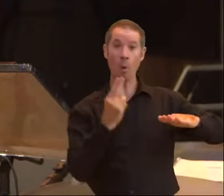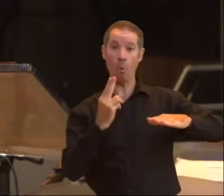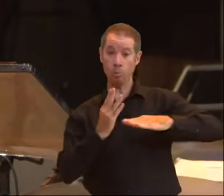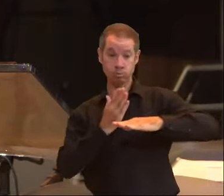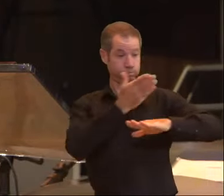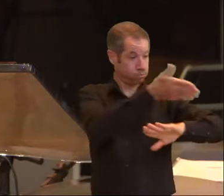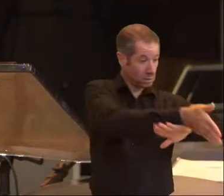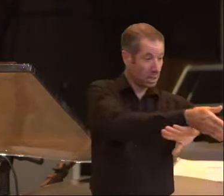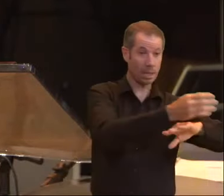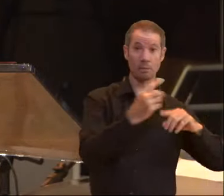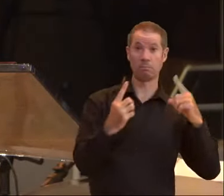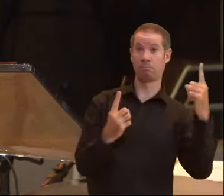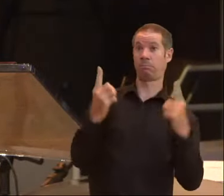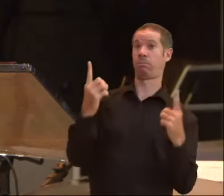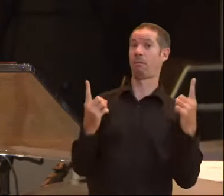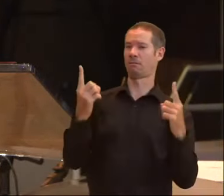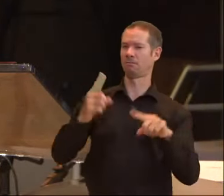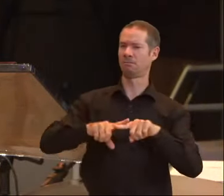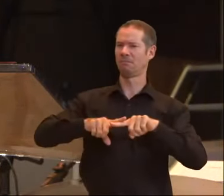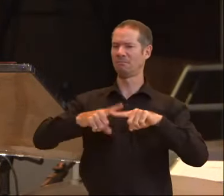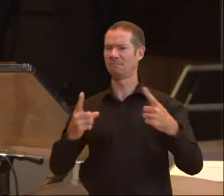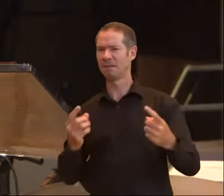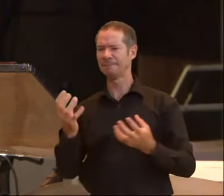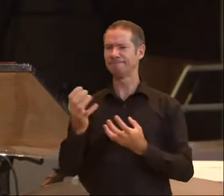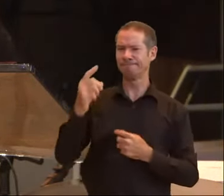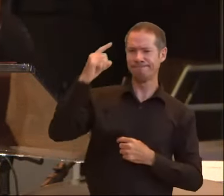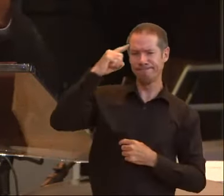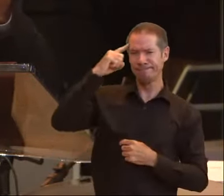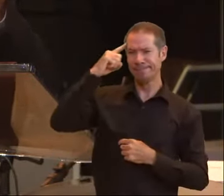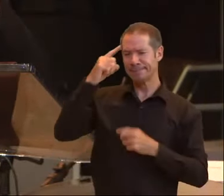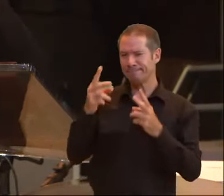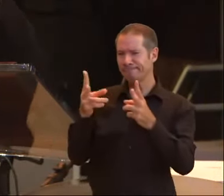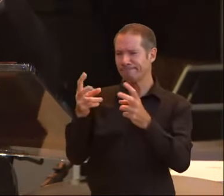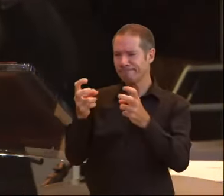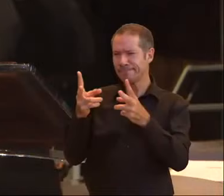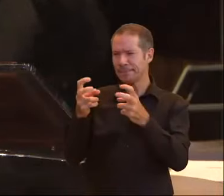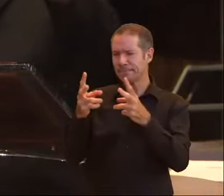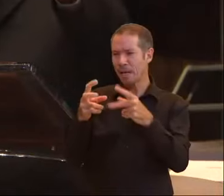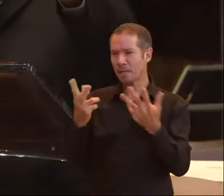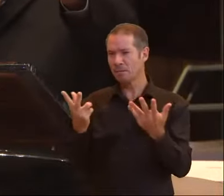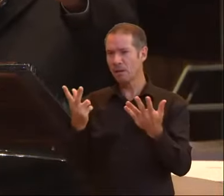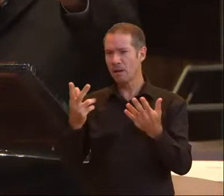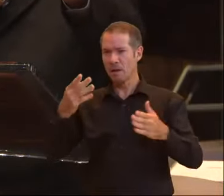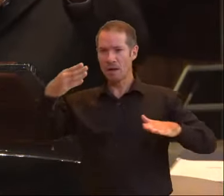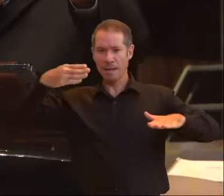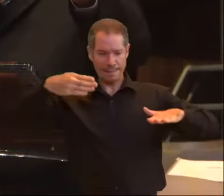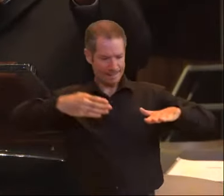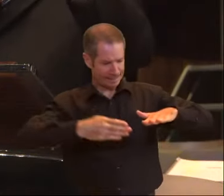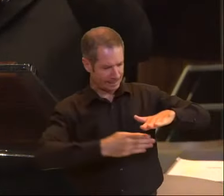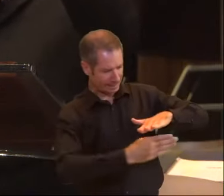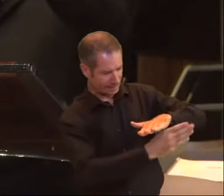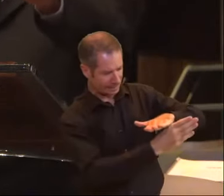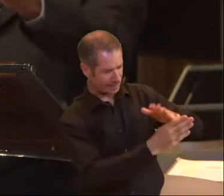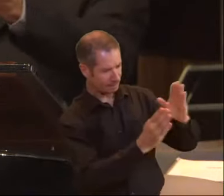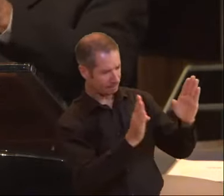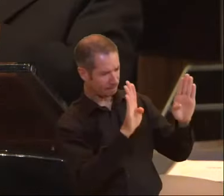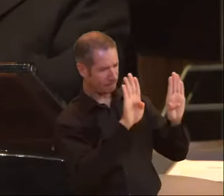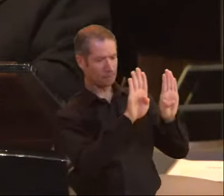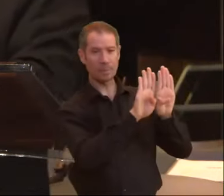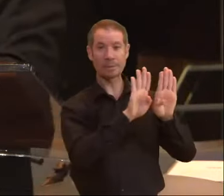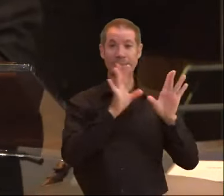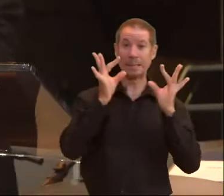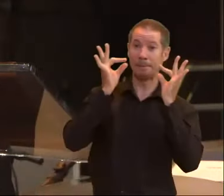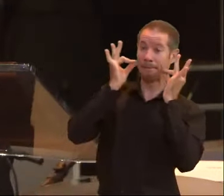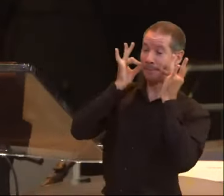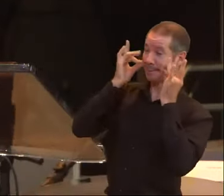sair. Mas eu quero pensar na perspectiva da entrada pela porta na